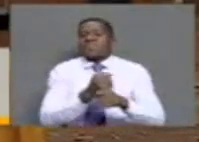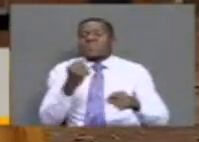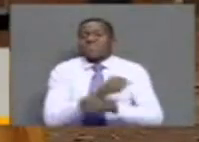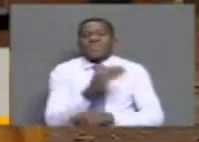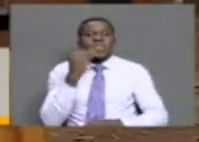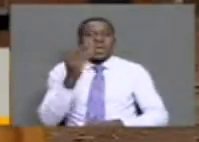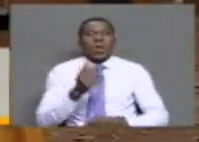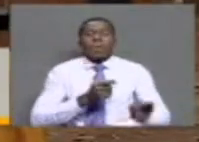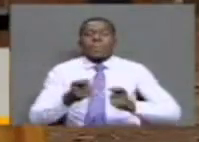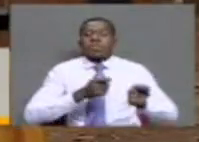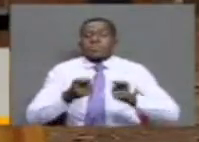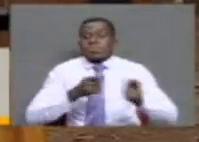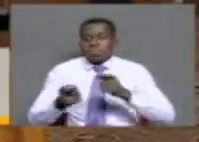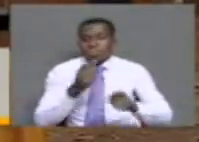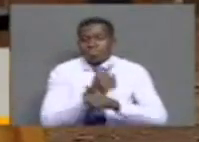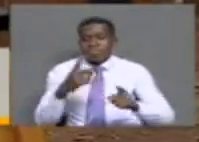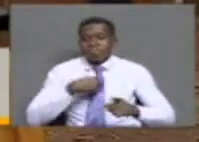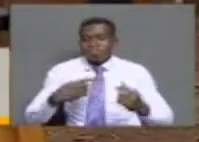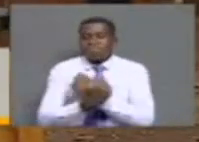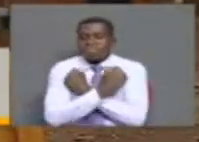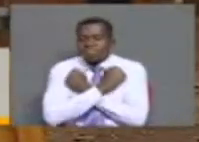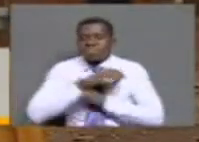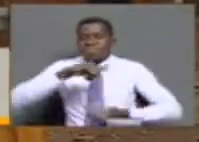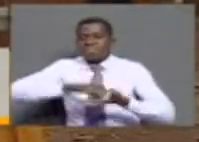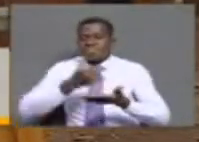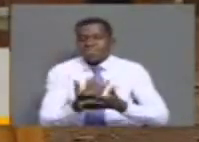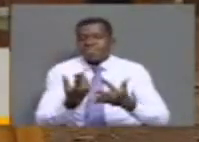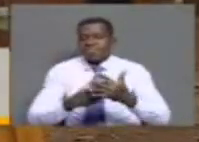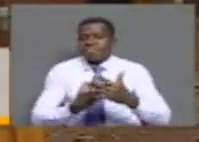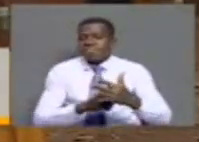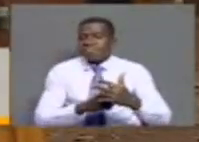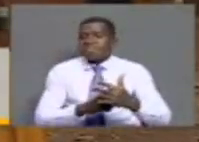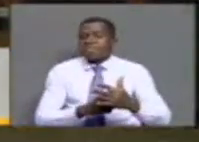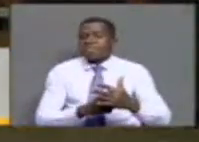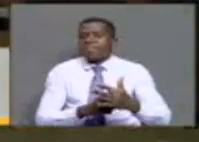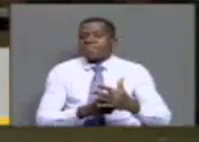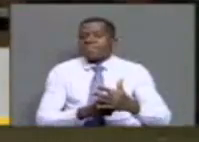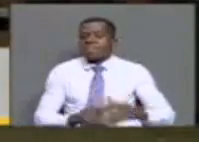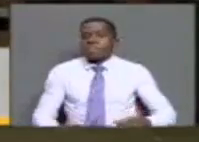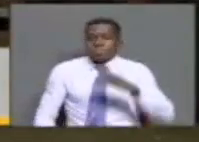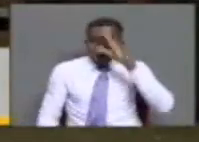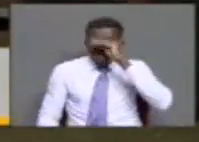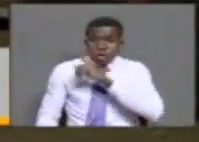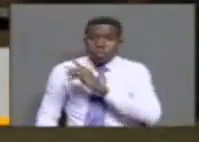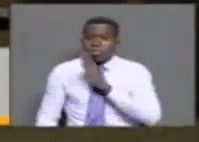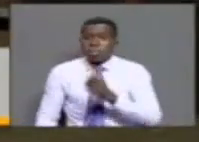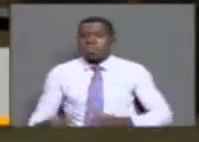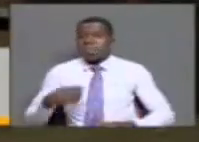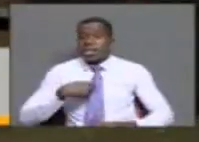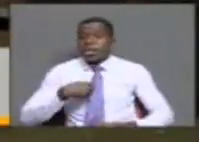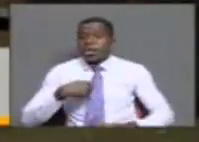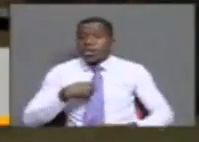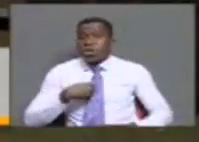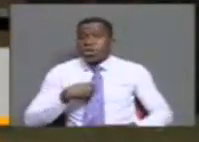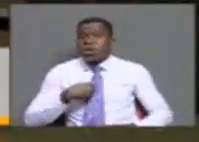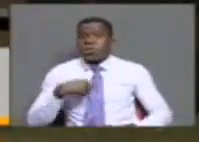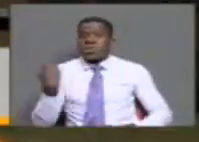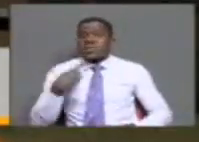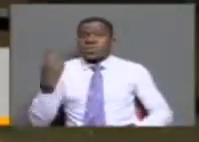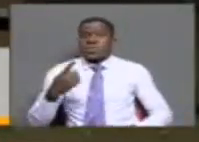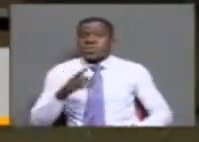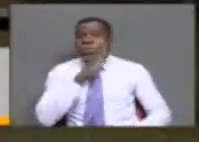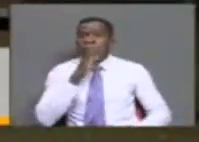oportunidade de abraçar e de dar os primeiros passos na administração pública. Eu me inspiro muito ao dono da Mata Morisca, o Bispo